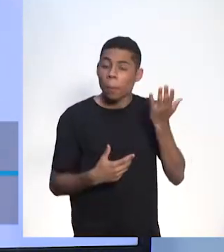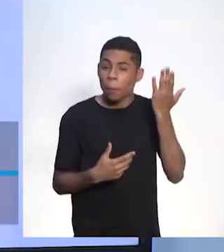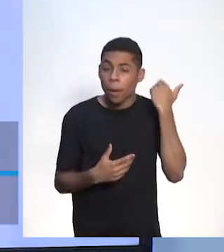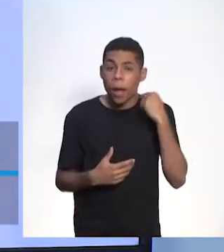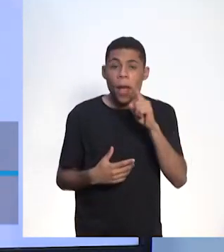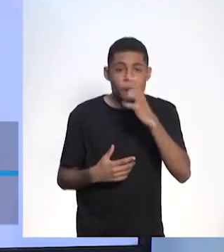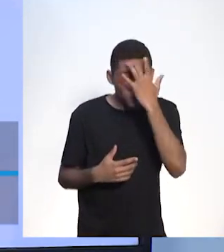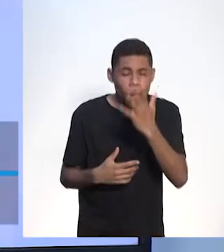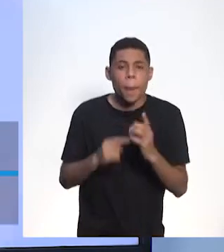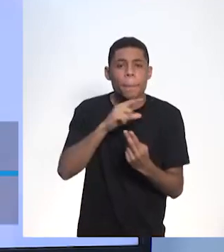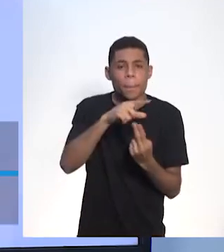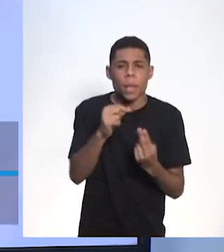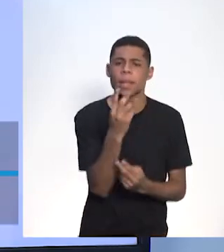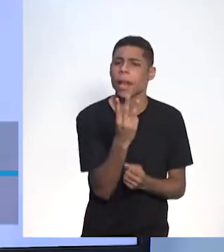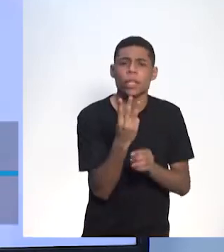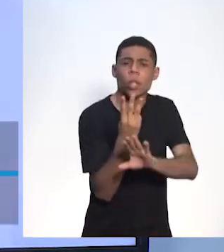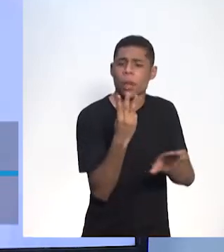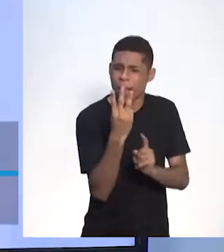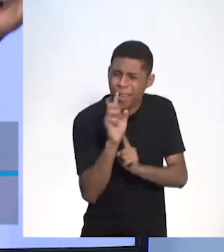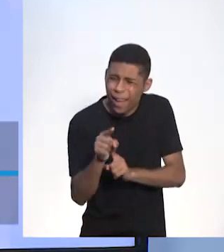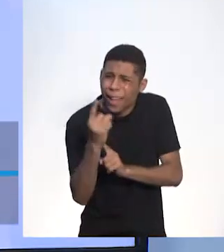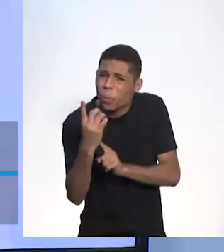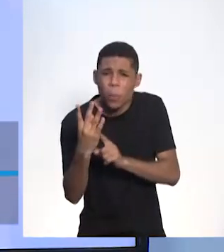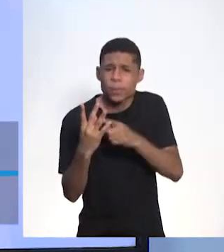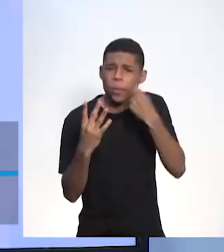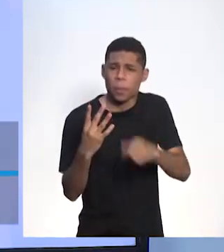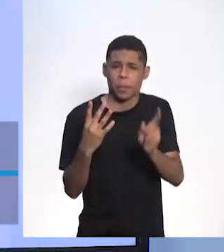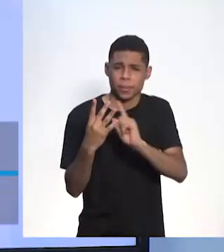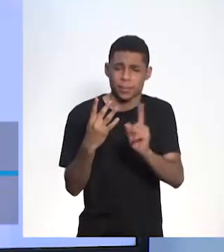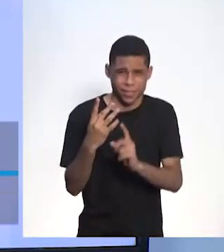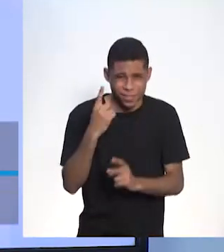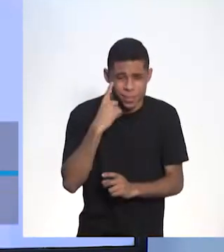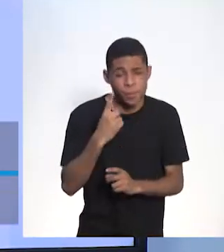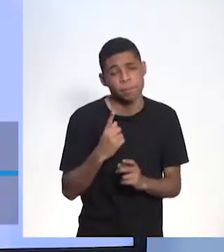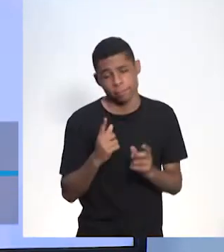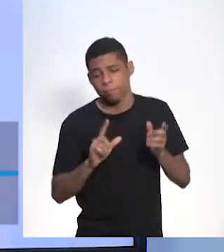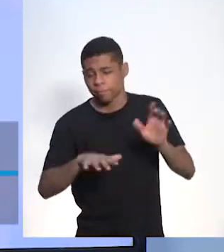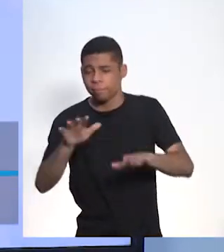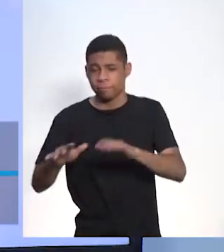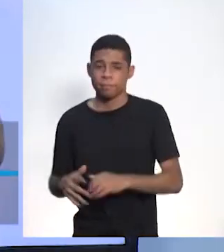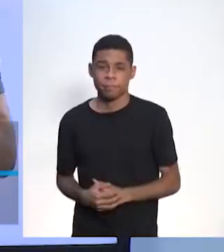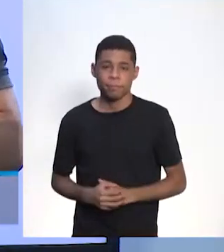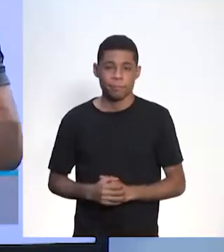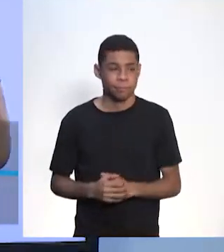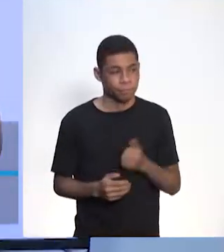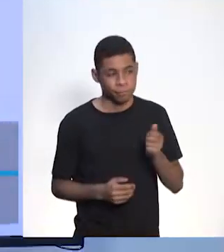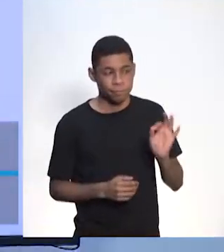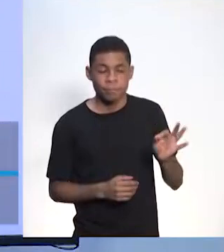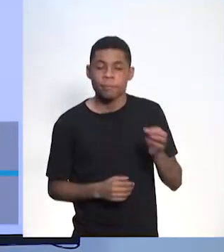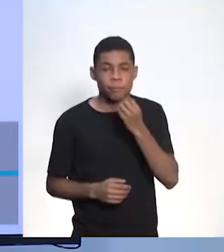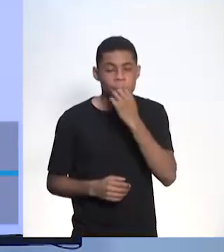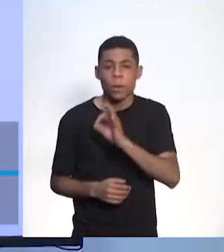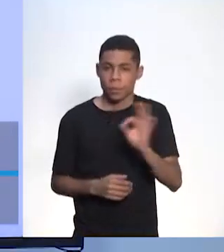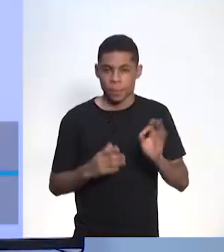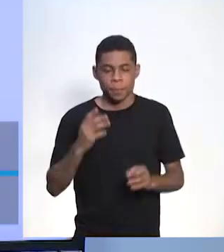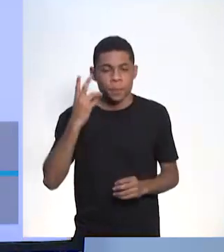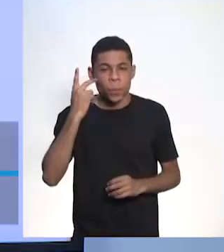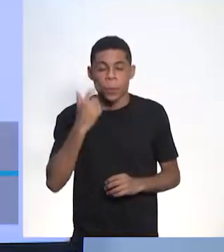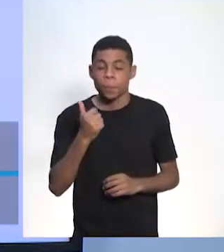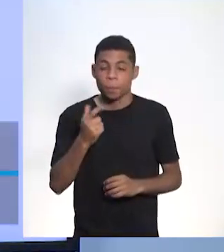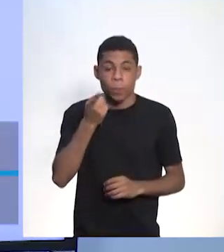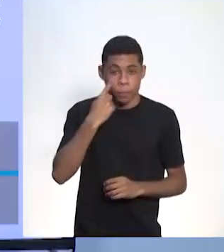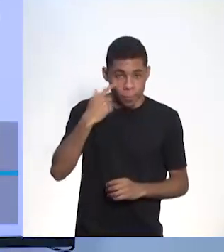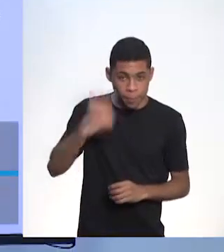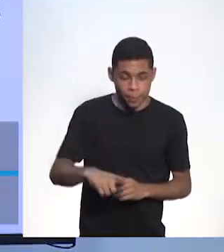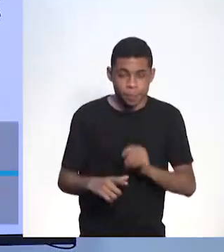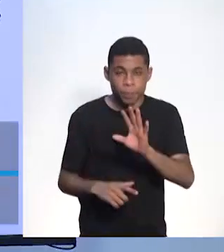arredondamento, é mais fácil de calcular também, né? Então, é uma forma Isso. de enxergar a situação. Beleza? Então, Tranquilo. olha só. Gente,